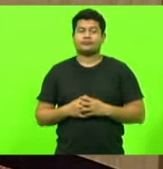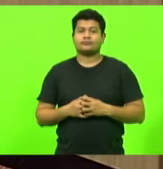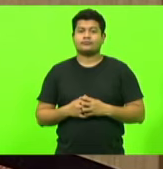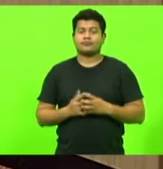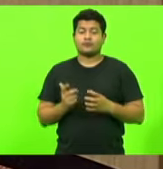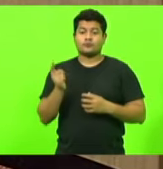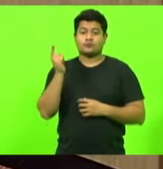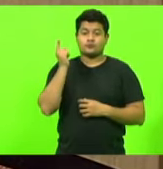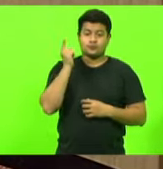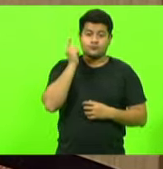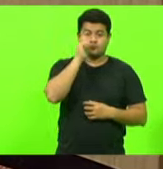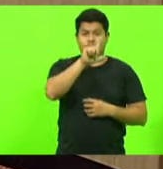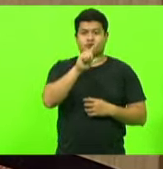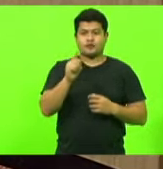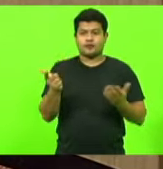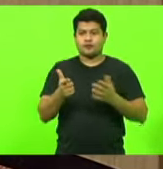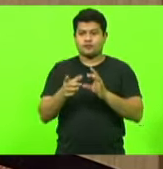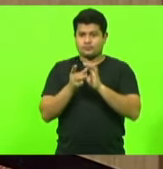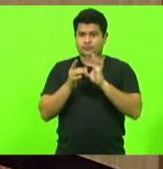Achei.